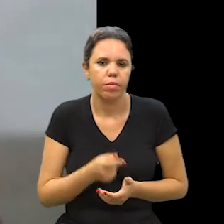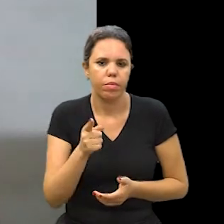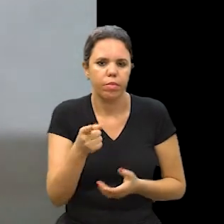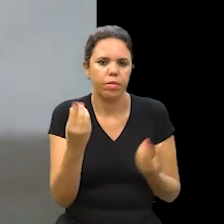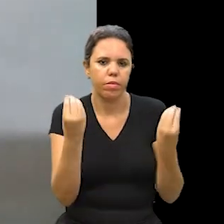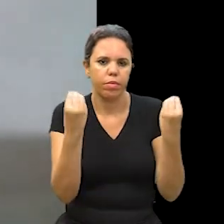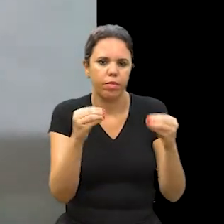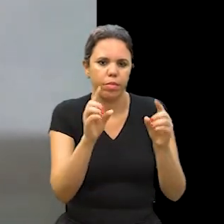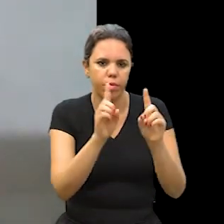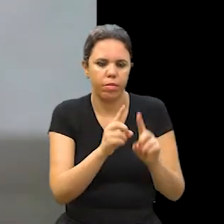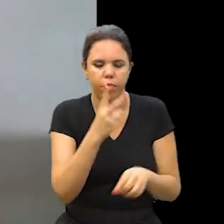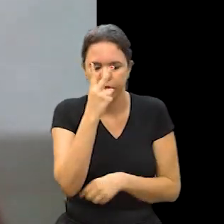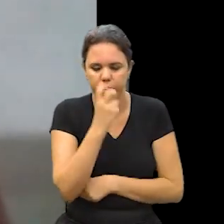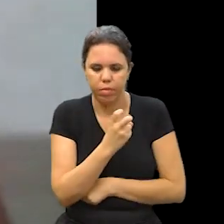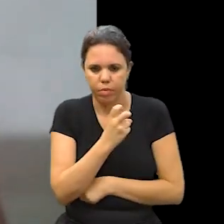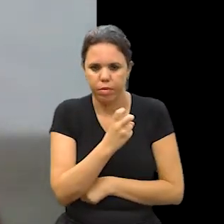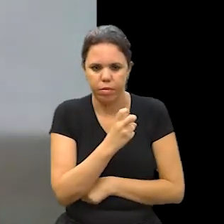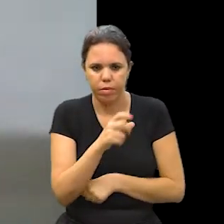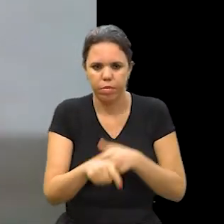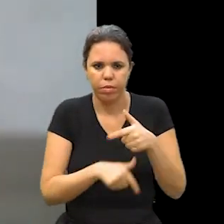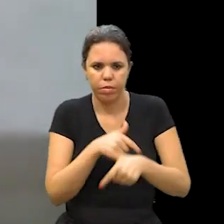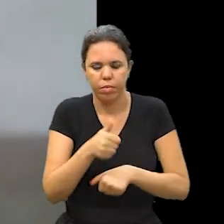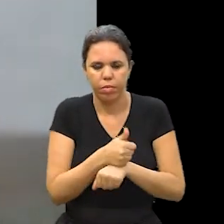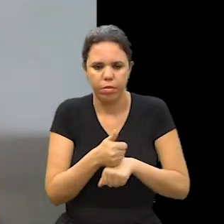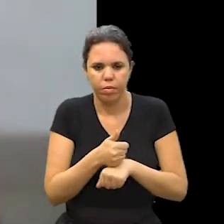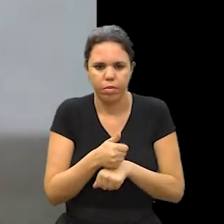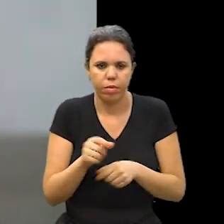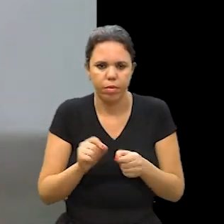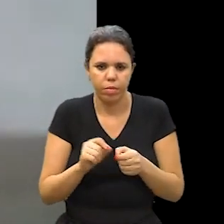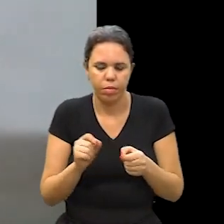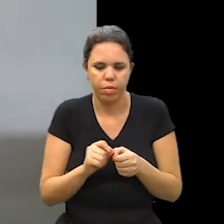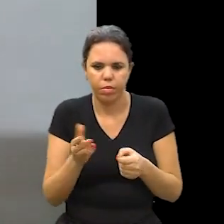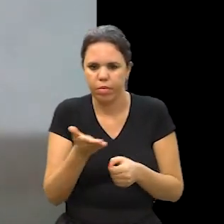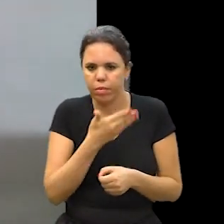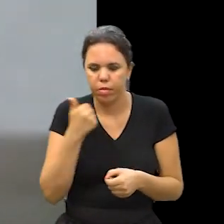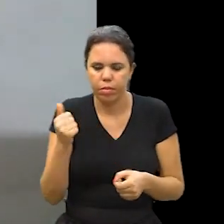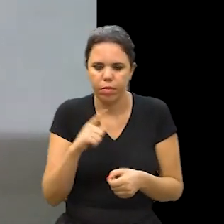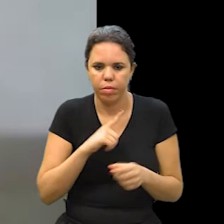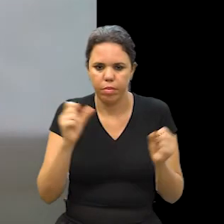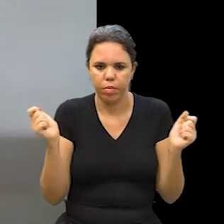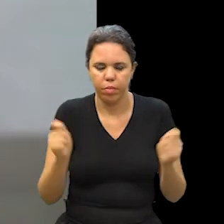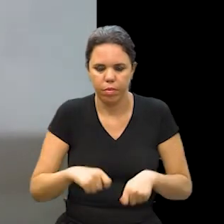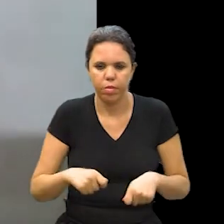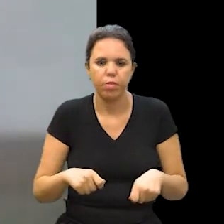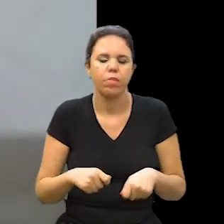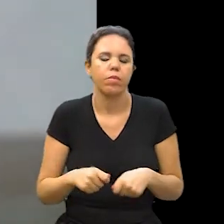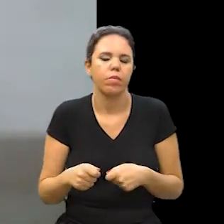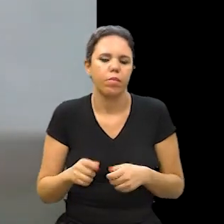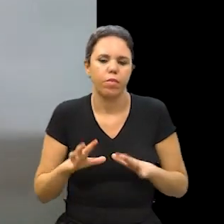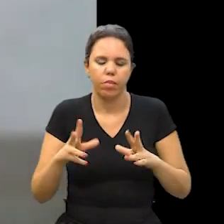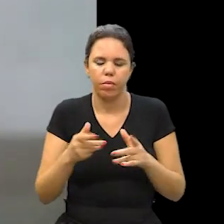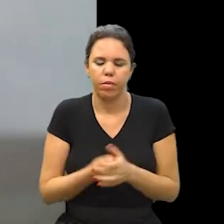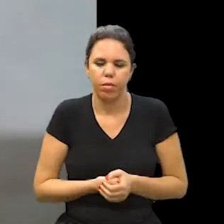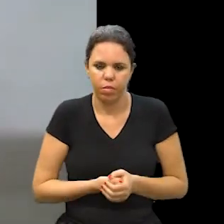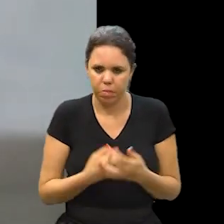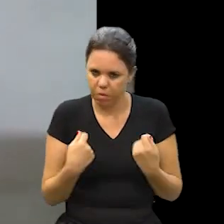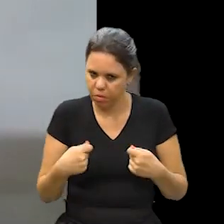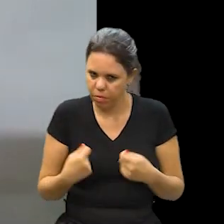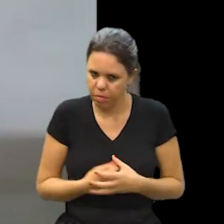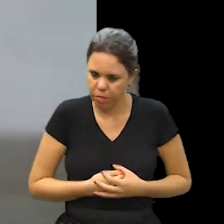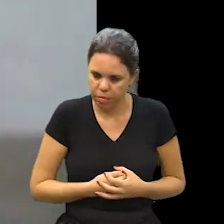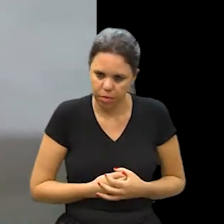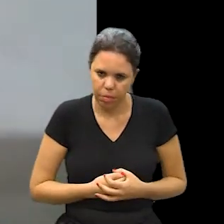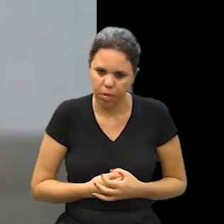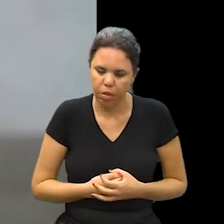coloca um deficiente visual no mercado de trabalho, ele vai fazer o melhor que ele pode para poder dar conta de tudo aquilo que é necessário,